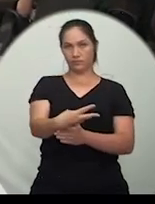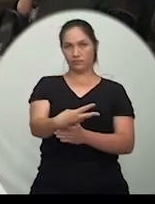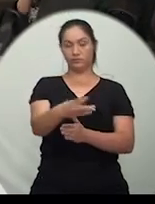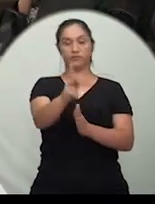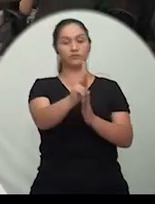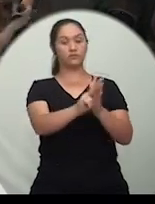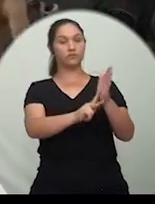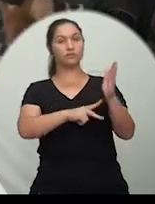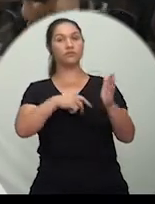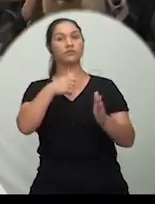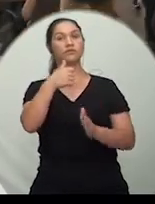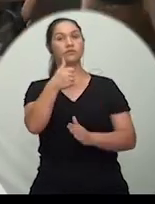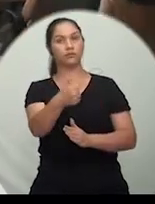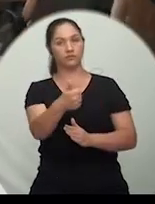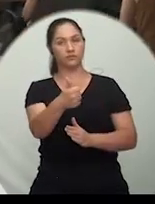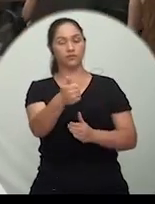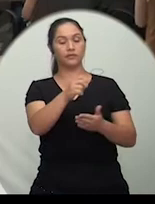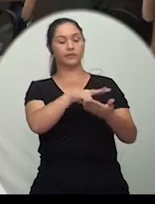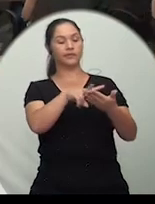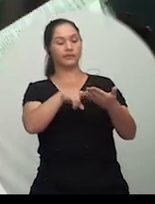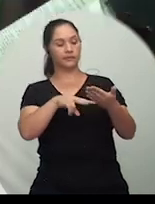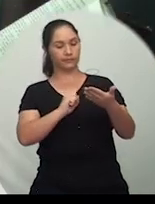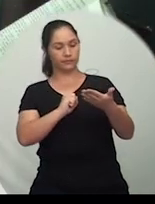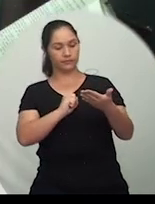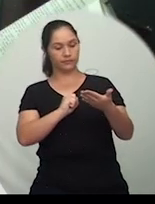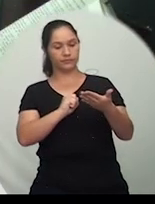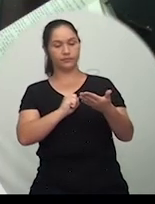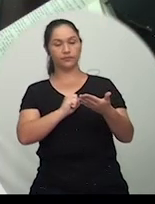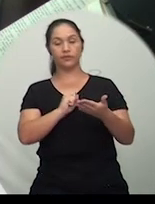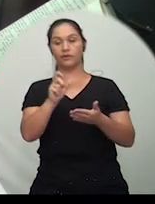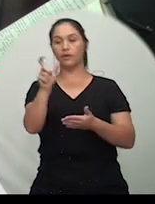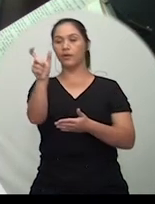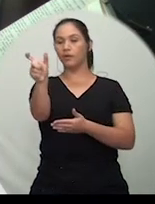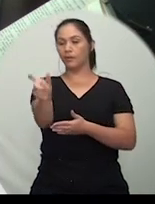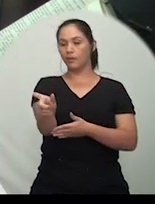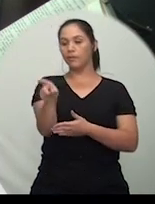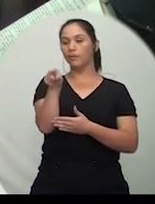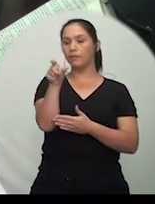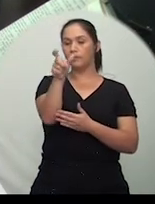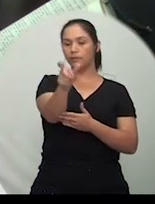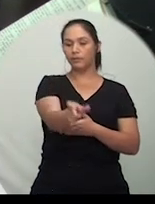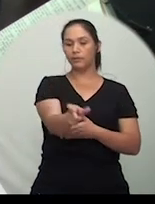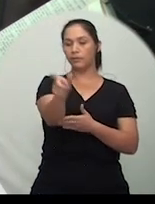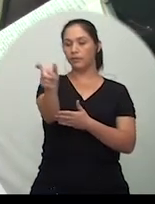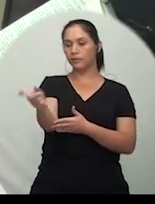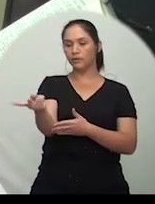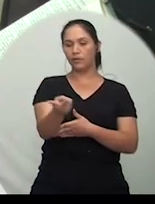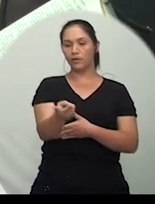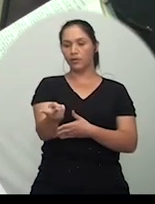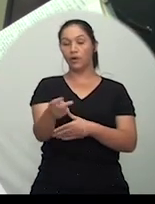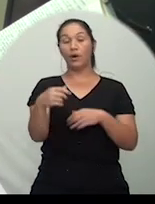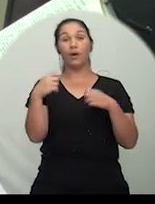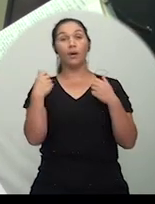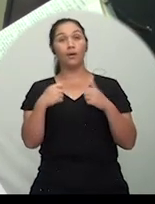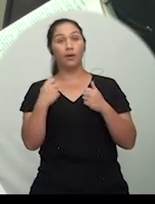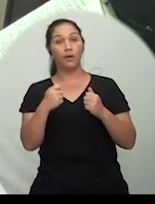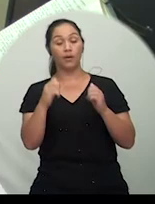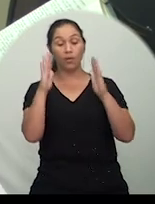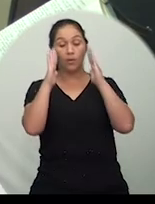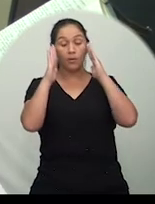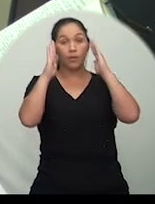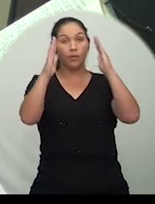versículo 1, nos diz o seguinte: todo homem esteja sujeito às autoridades